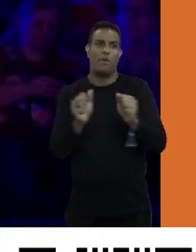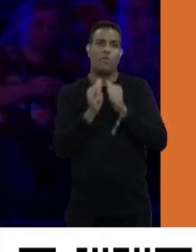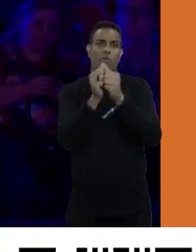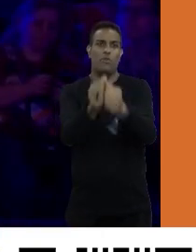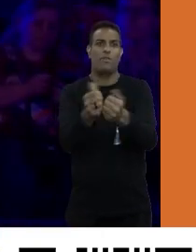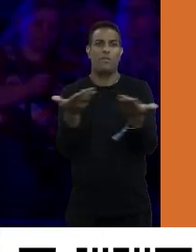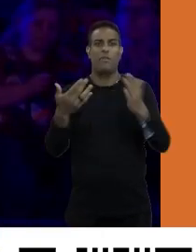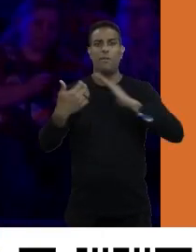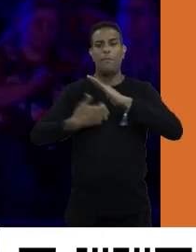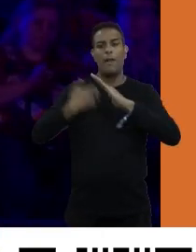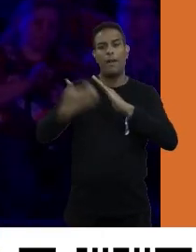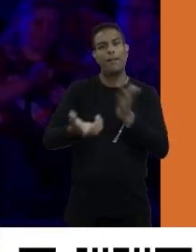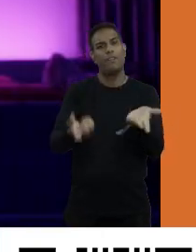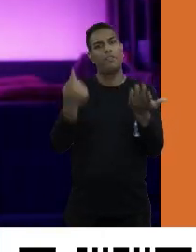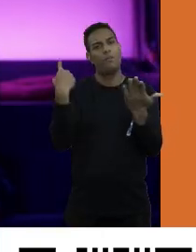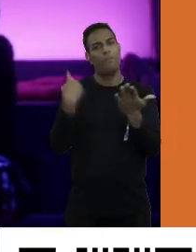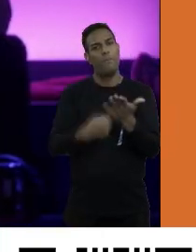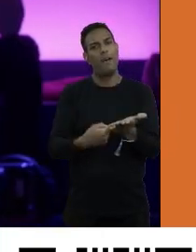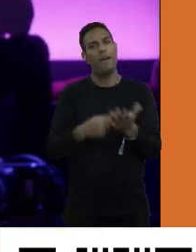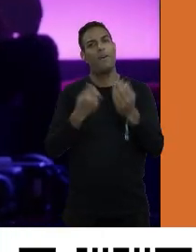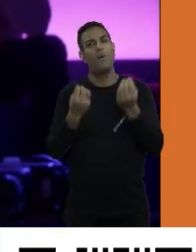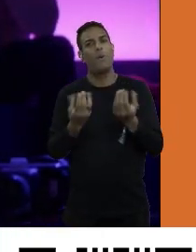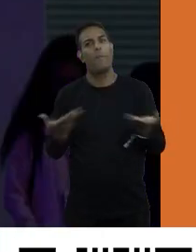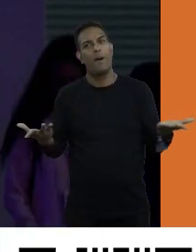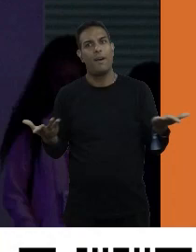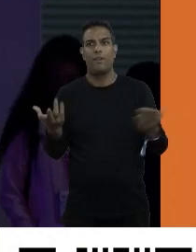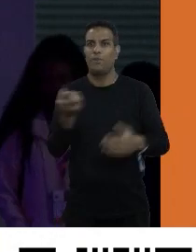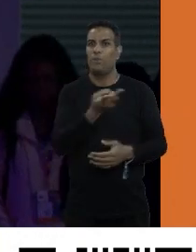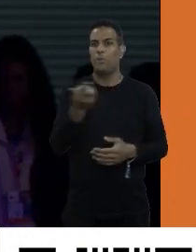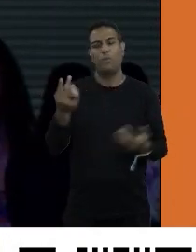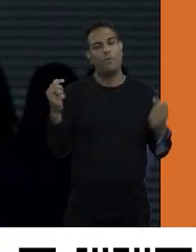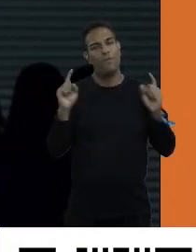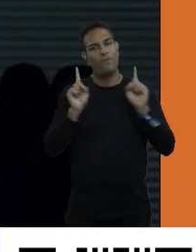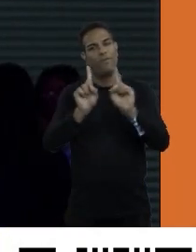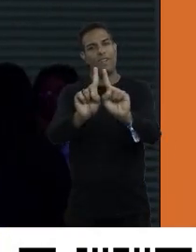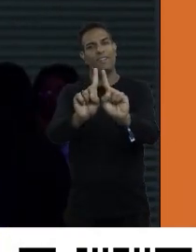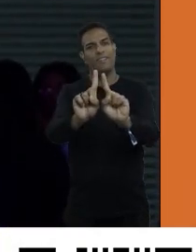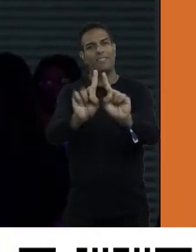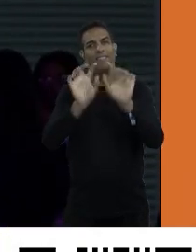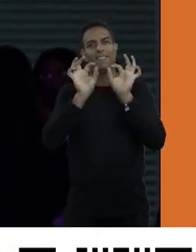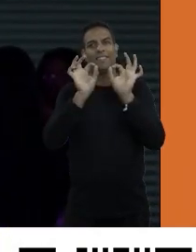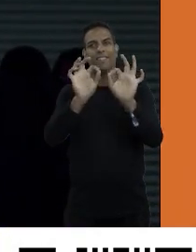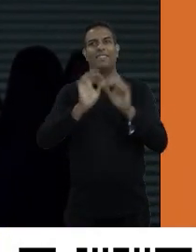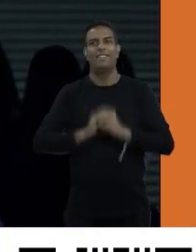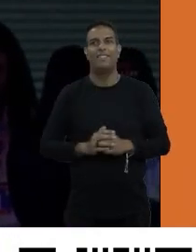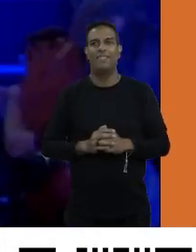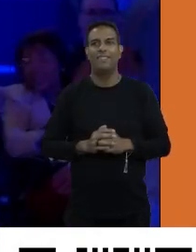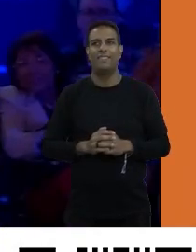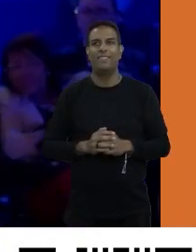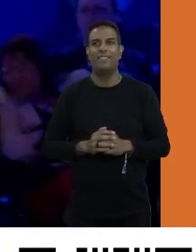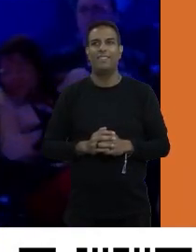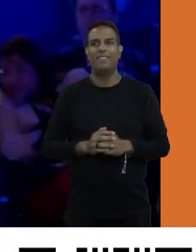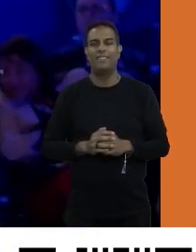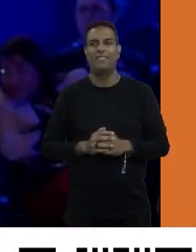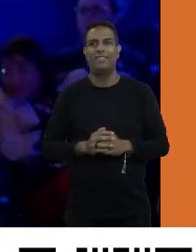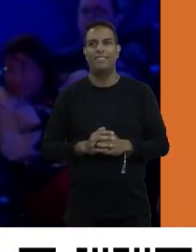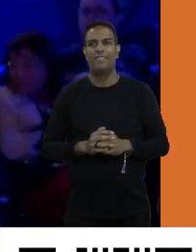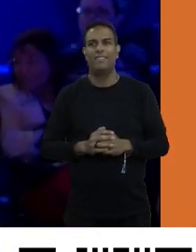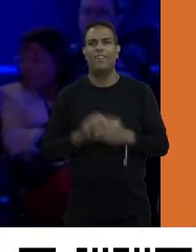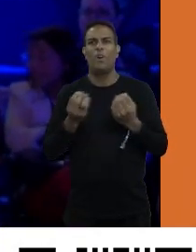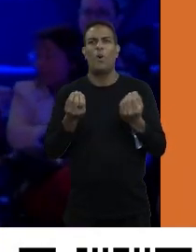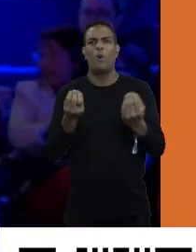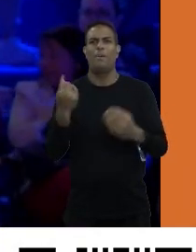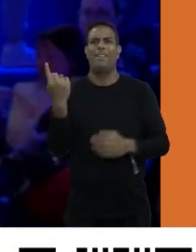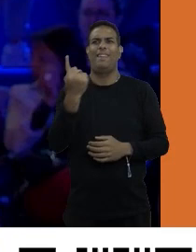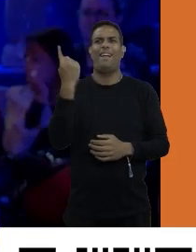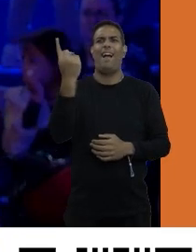nossa empresa aqui agora. João e Giovanni, indo para Nova York. É dupla sertaneja. Ei, coisa boa. Uma coisa que eu tenho... Só uma coisa que eu tenho raiva de gente